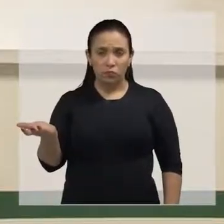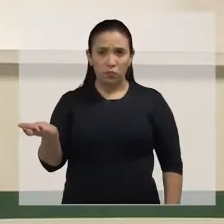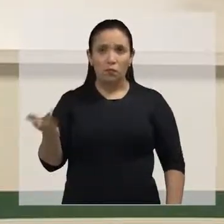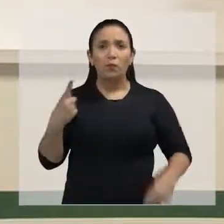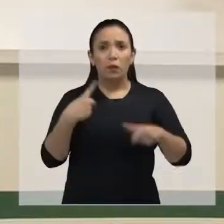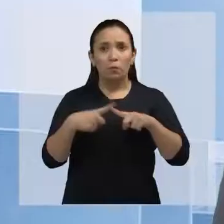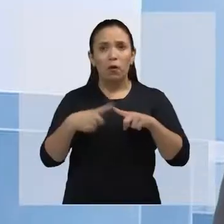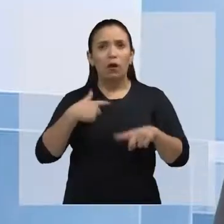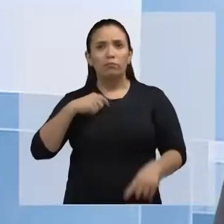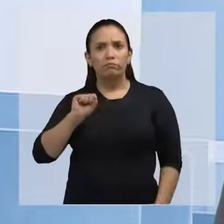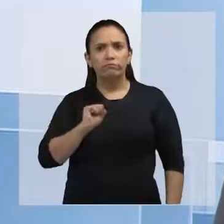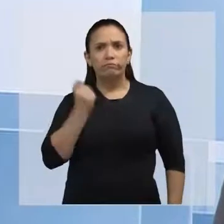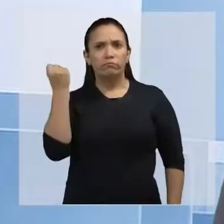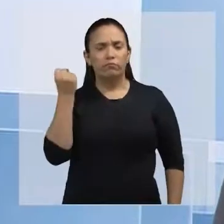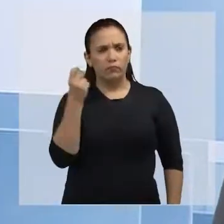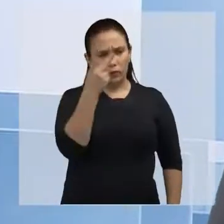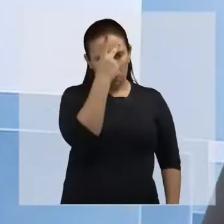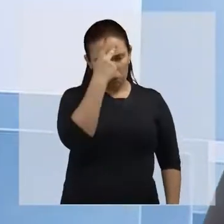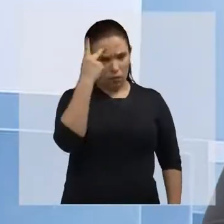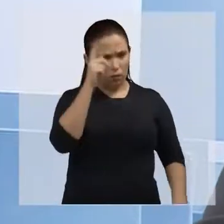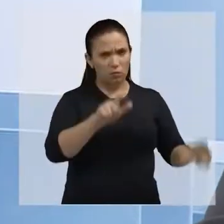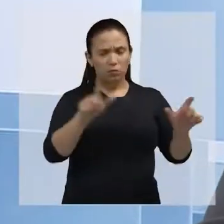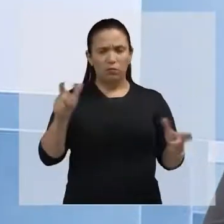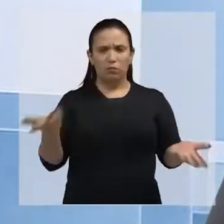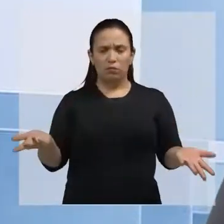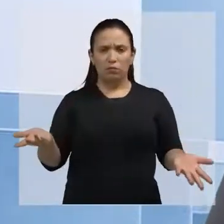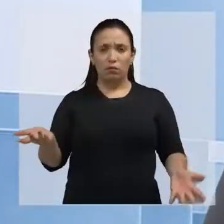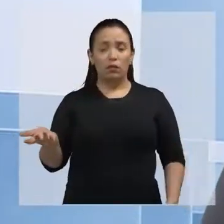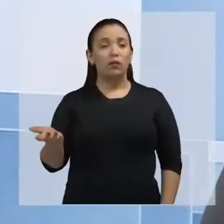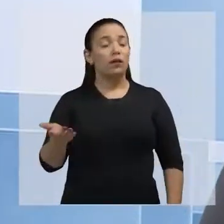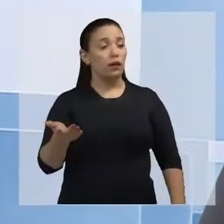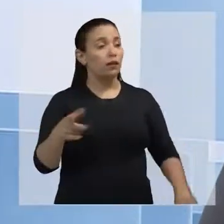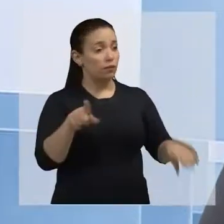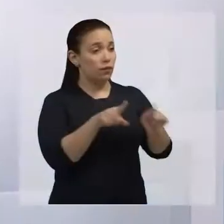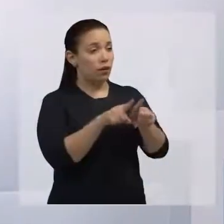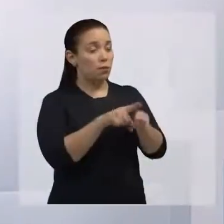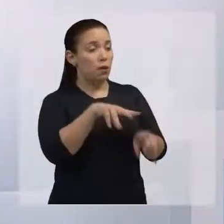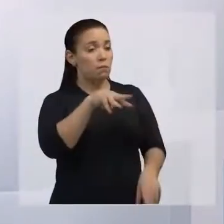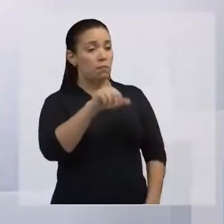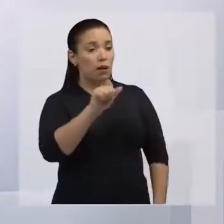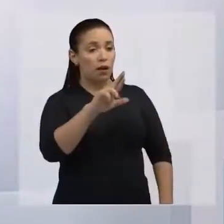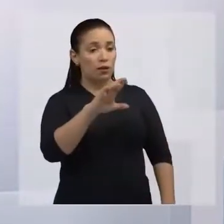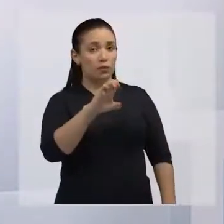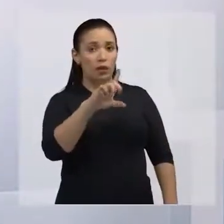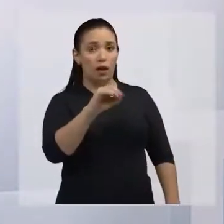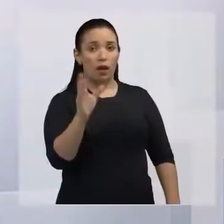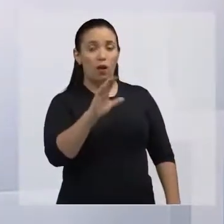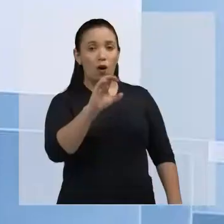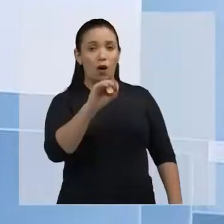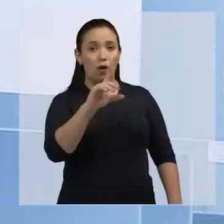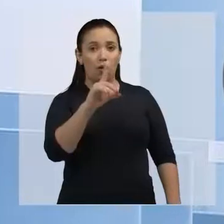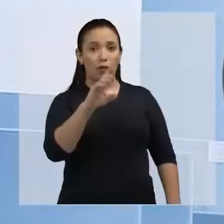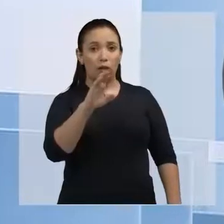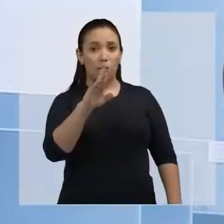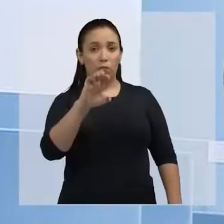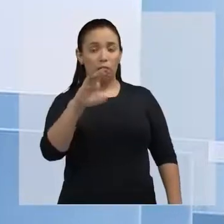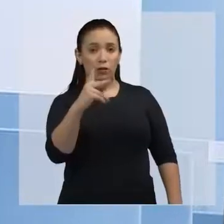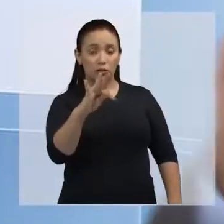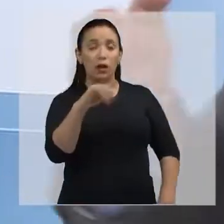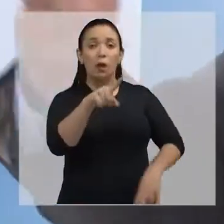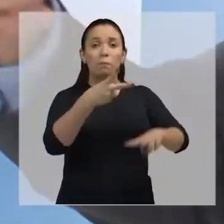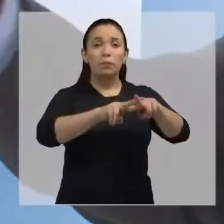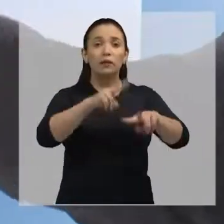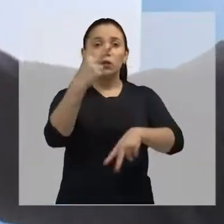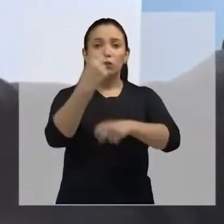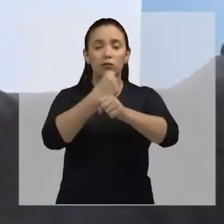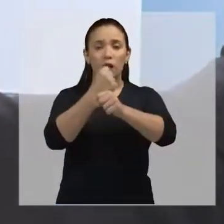terminar isso, porque me revolta a gente ver as pessoas... A prisão preventiva de Marcelo Odebrecht por 2 anos. O Marcelo Odebrecht ficou preso mais de 2 anos.